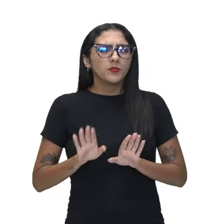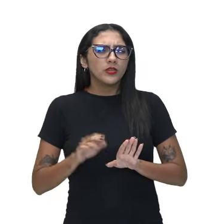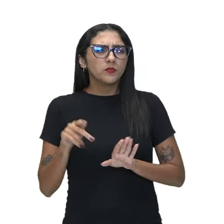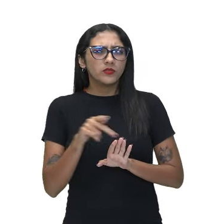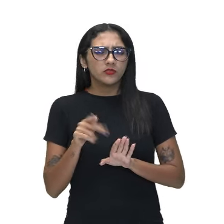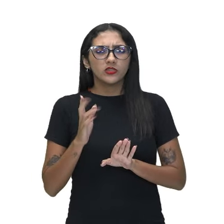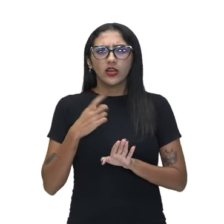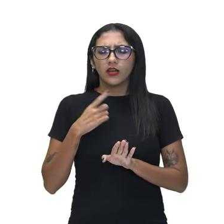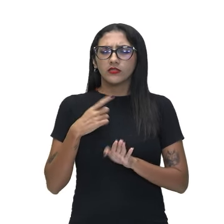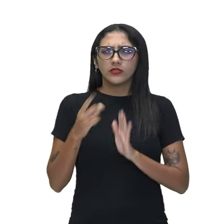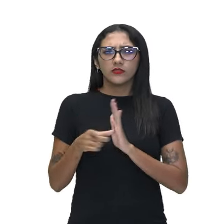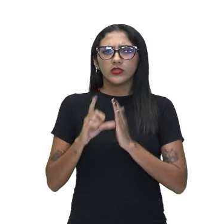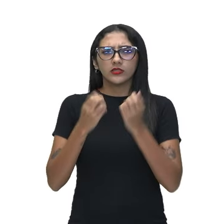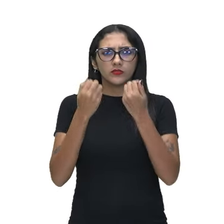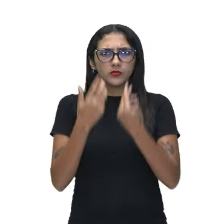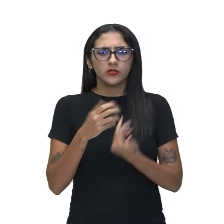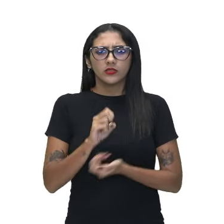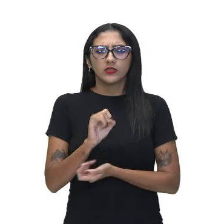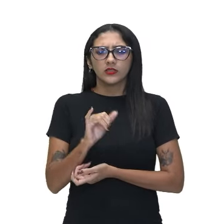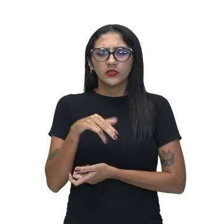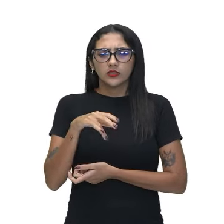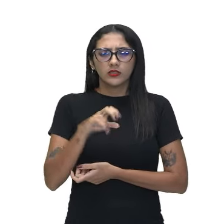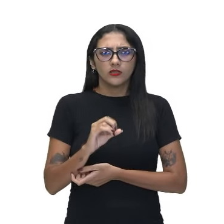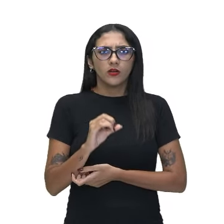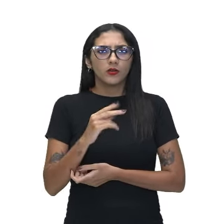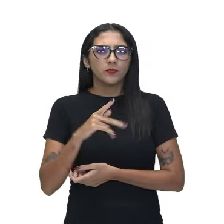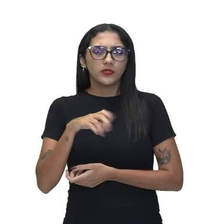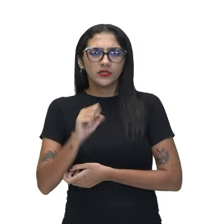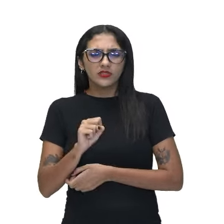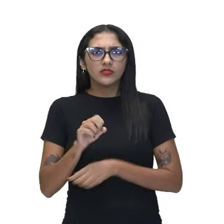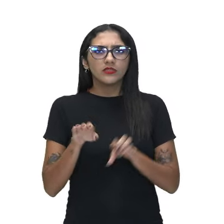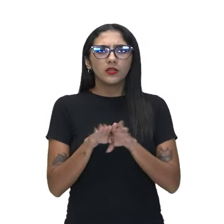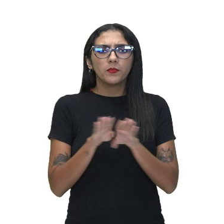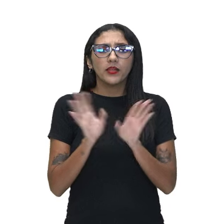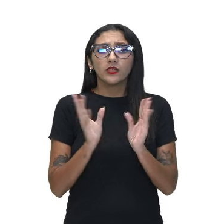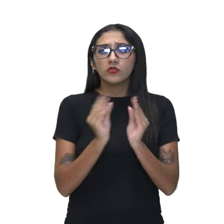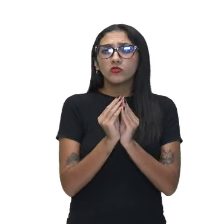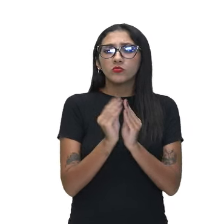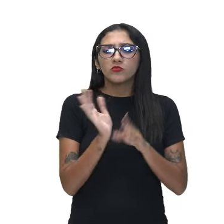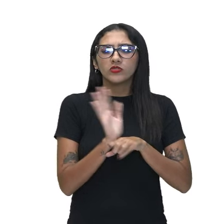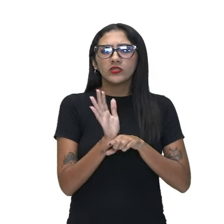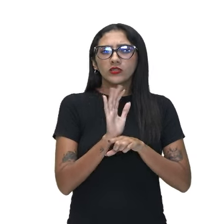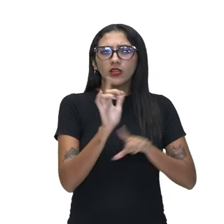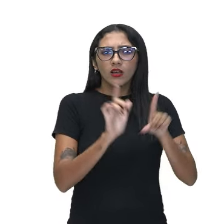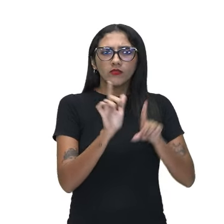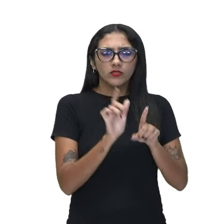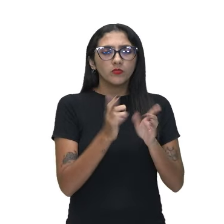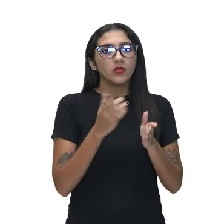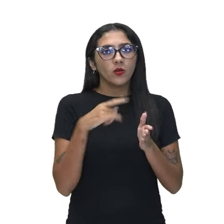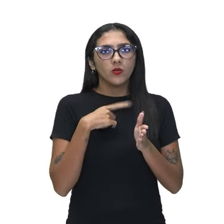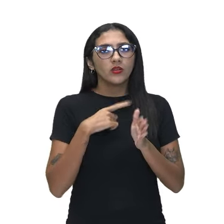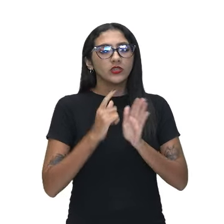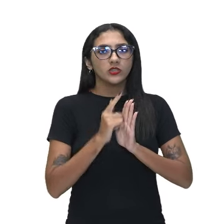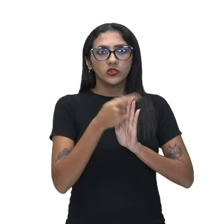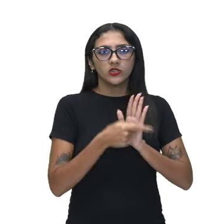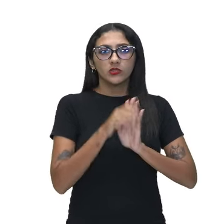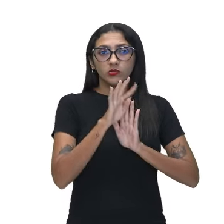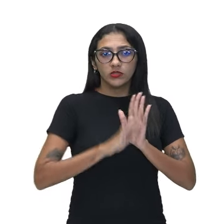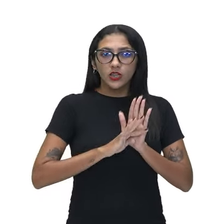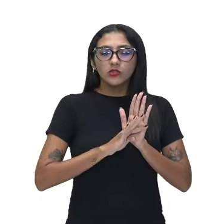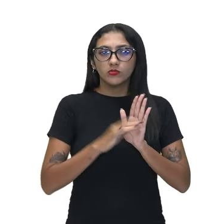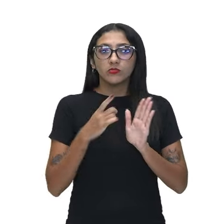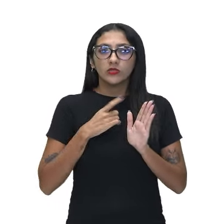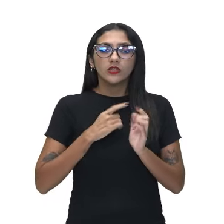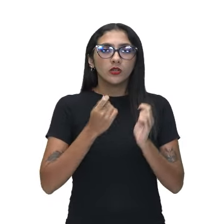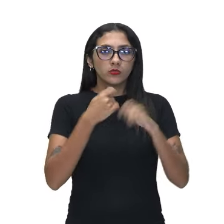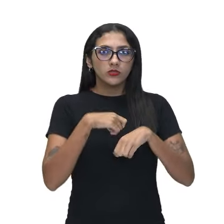gente a sinopse e o resumo de novela. São os nossos gêneros textuais que se configuram como